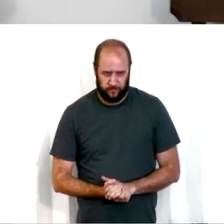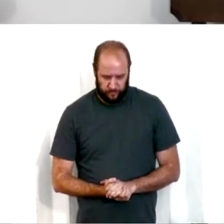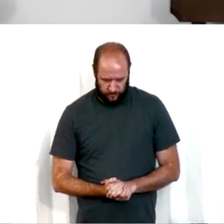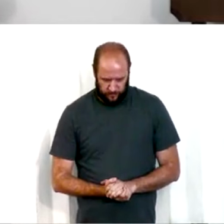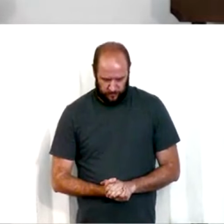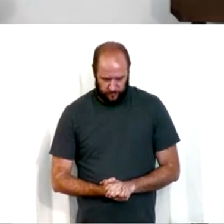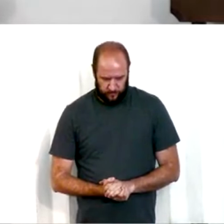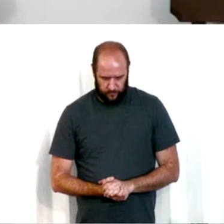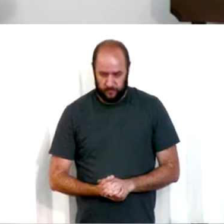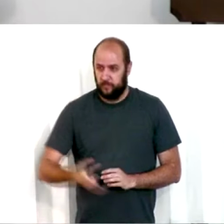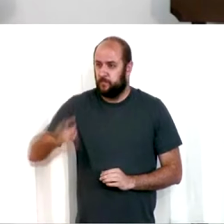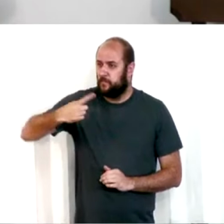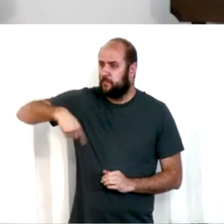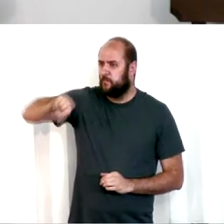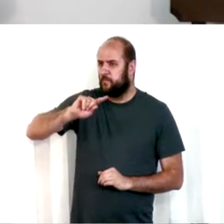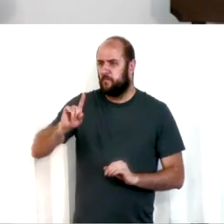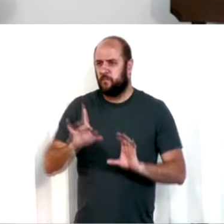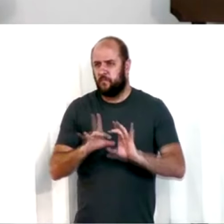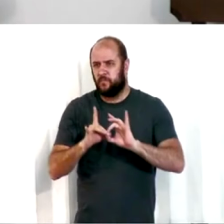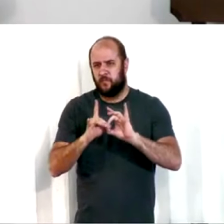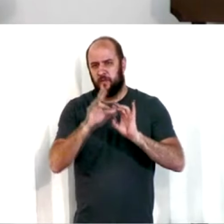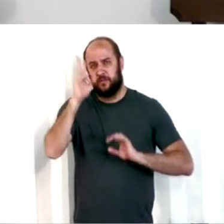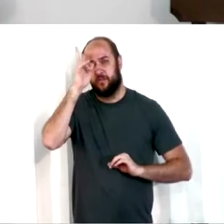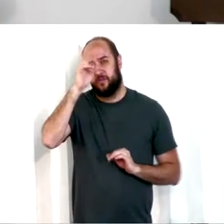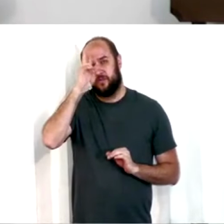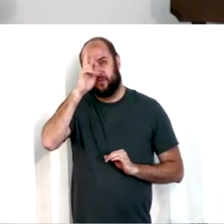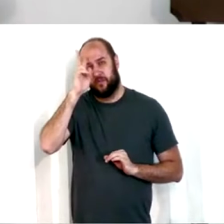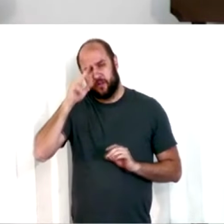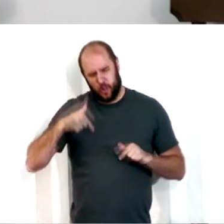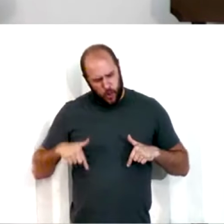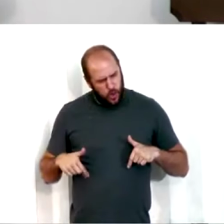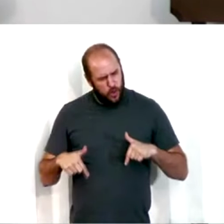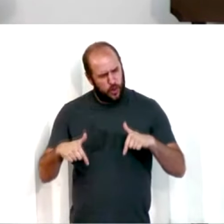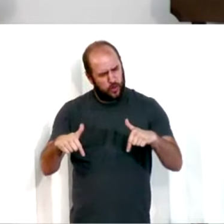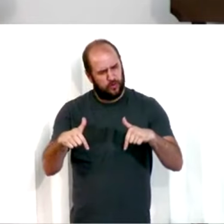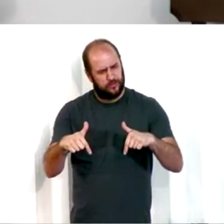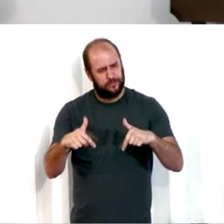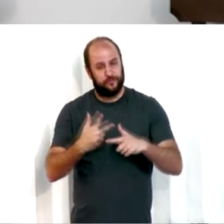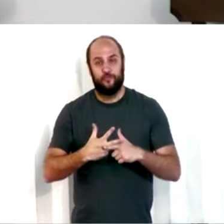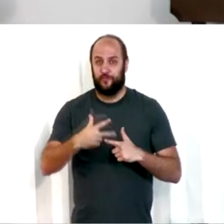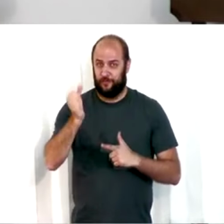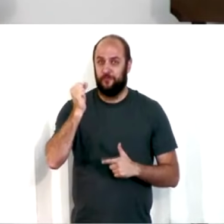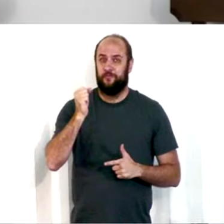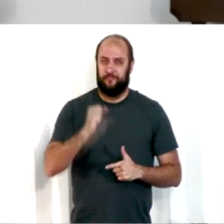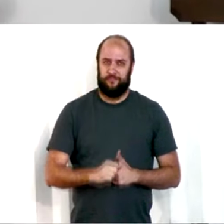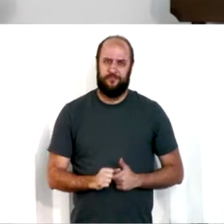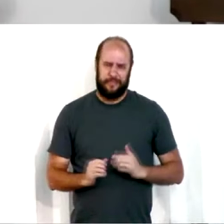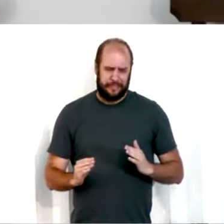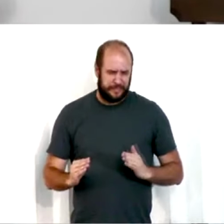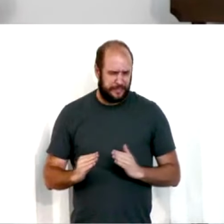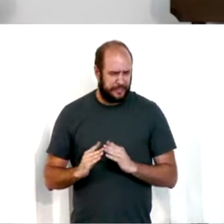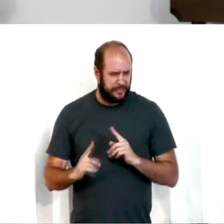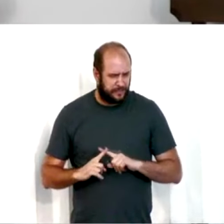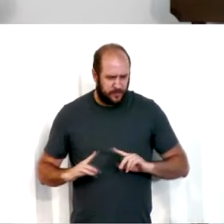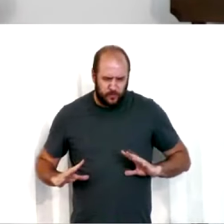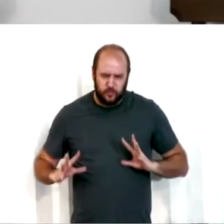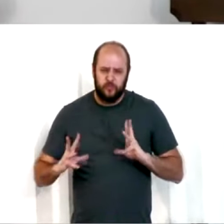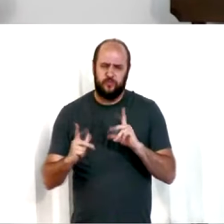nossa comunidade tem uma história repleta de lutas e de vitórias. Toda a igreja de Jesus é